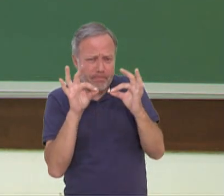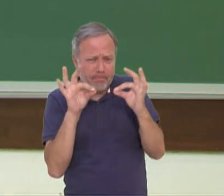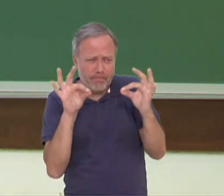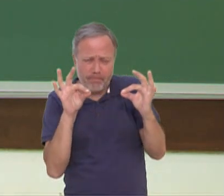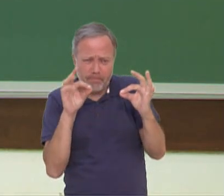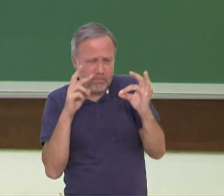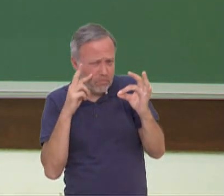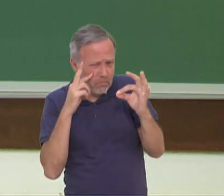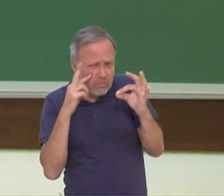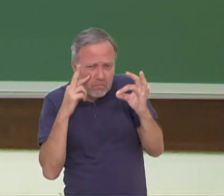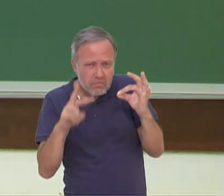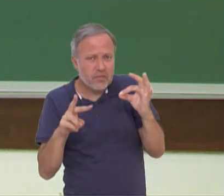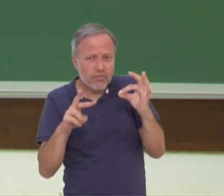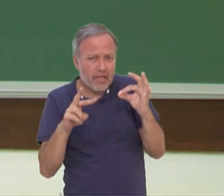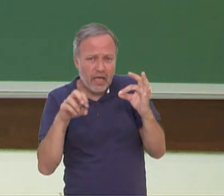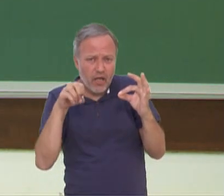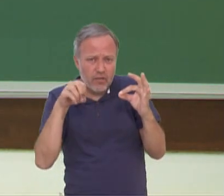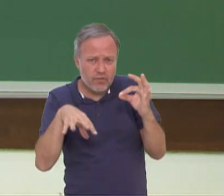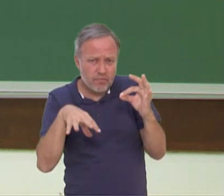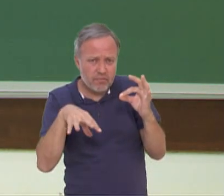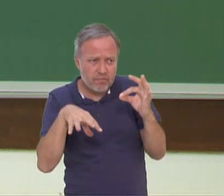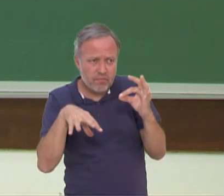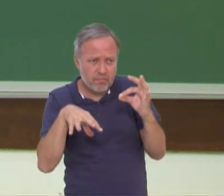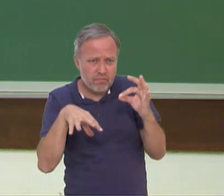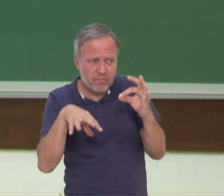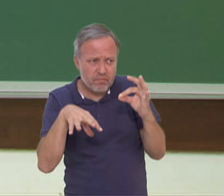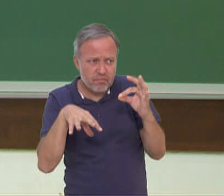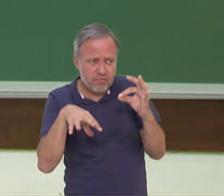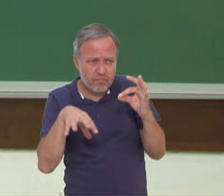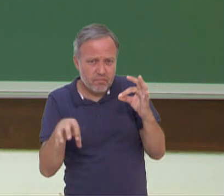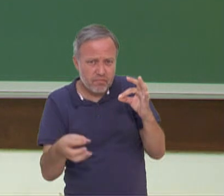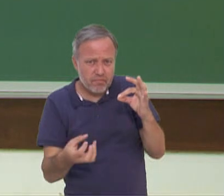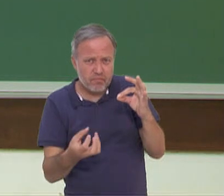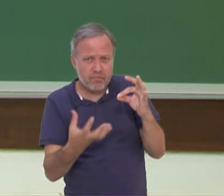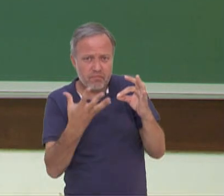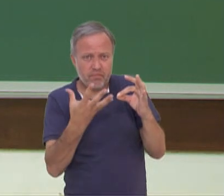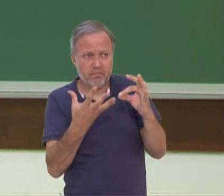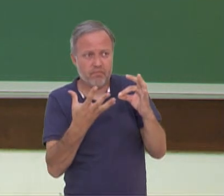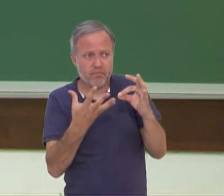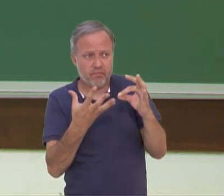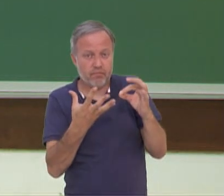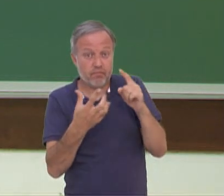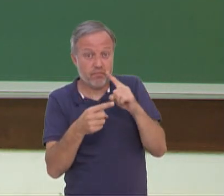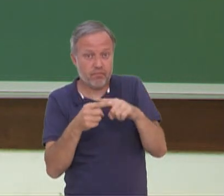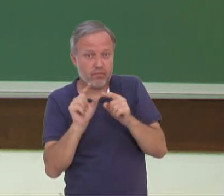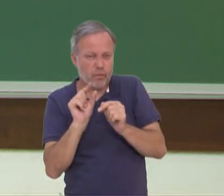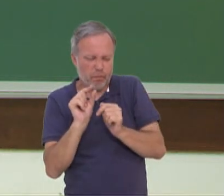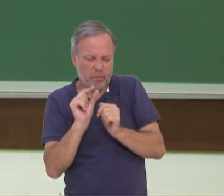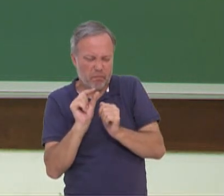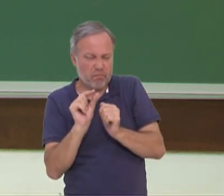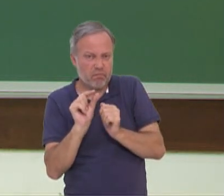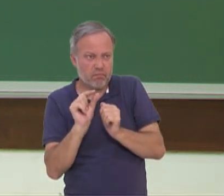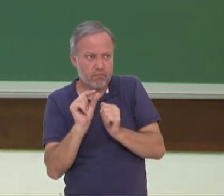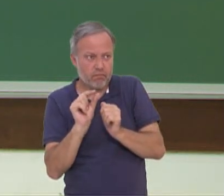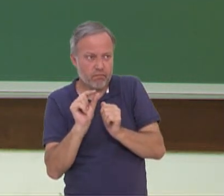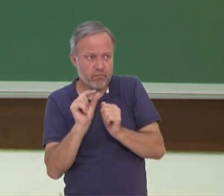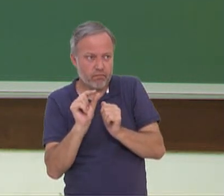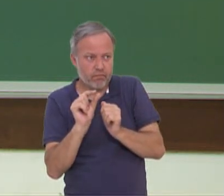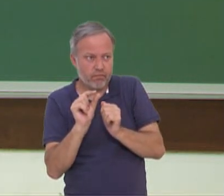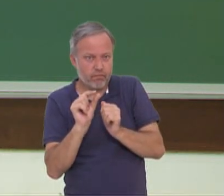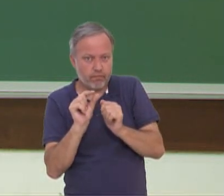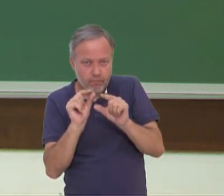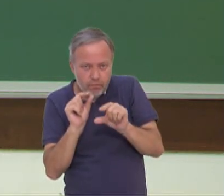luz. Porque tem aquele fenômeno que eu falei para vocês, que a luz acaba desviando porque é muito pequeno. Eu preciso de algo